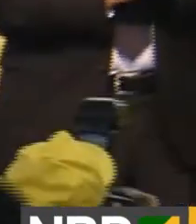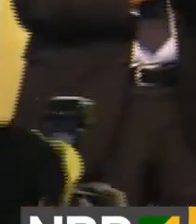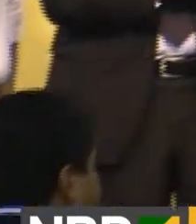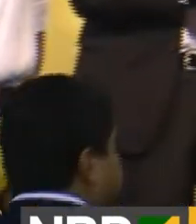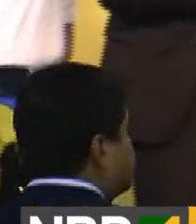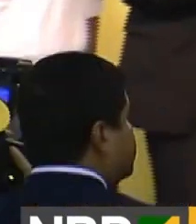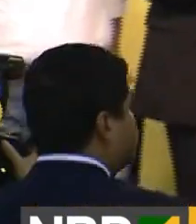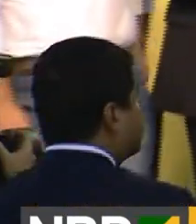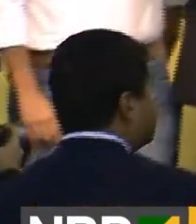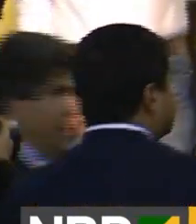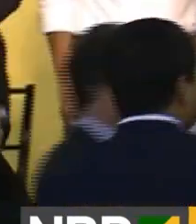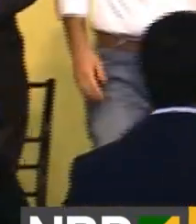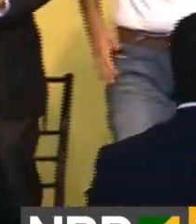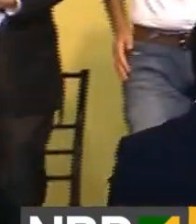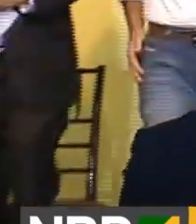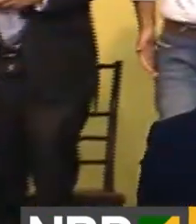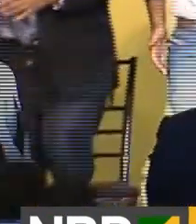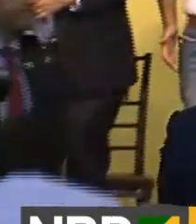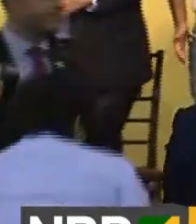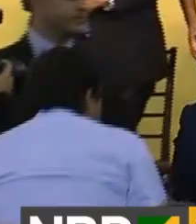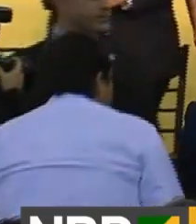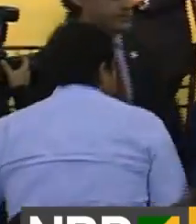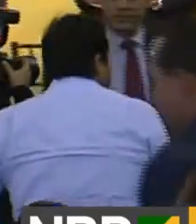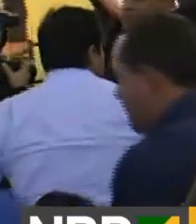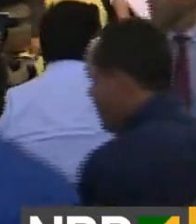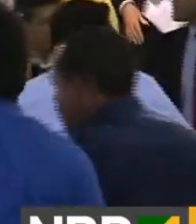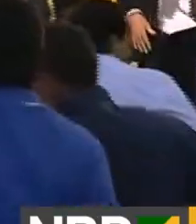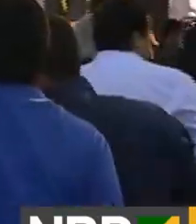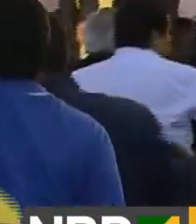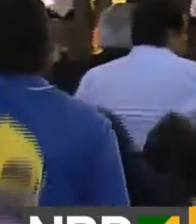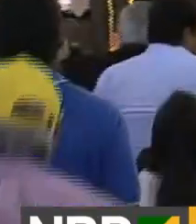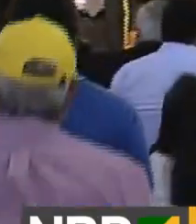Está encerrada esta cerimônia.